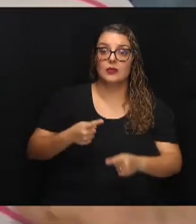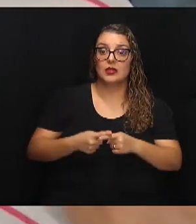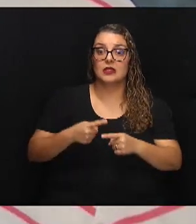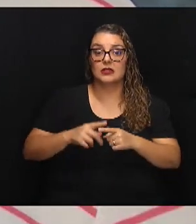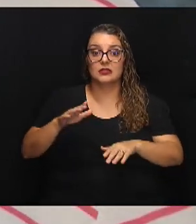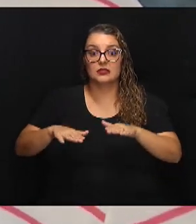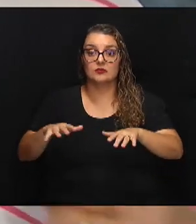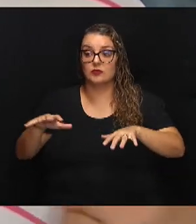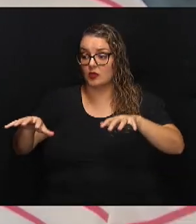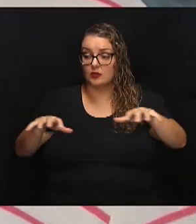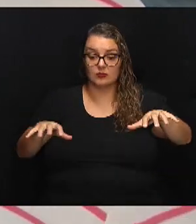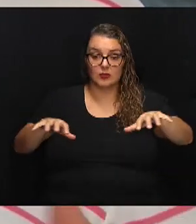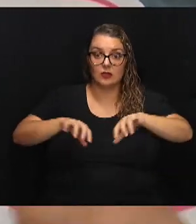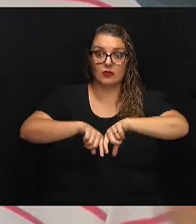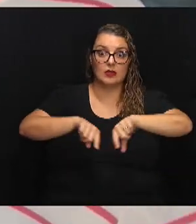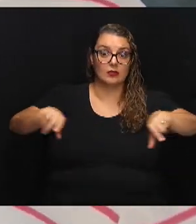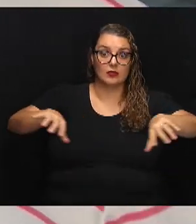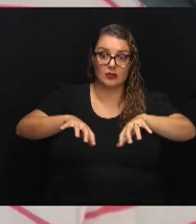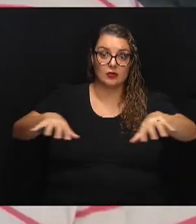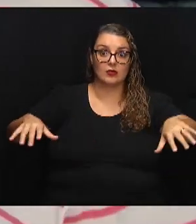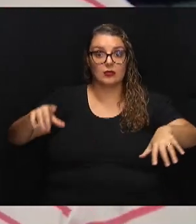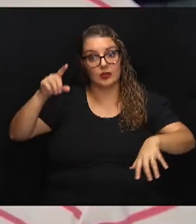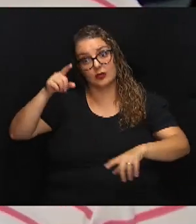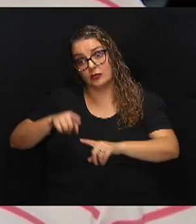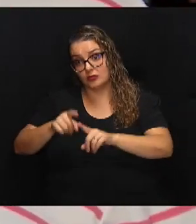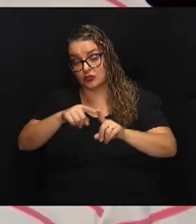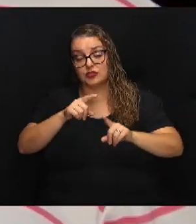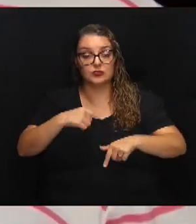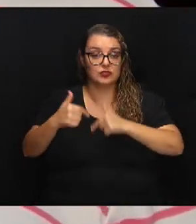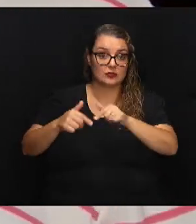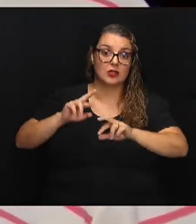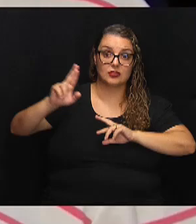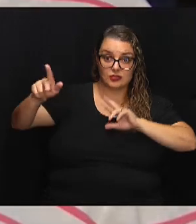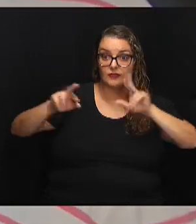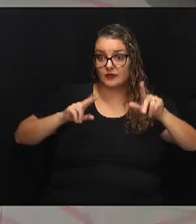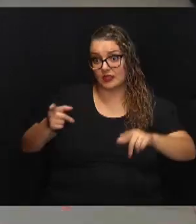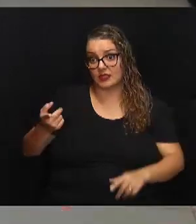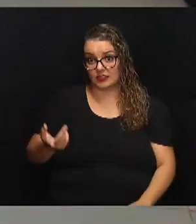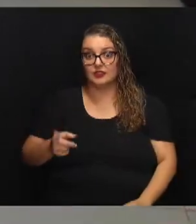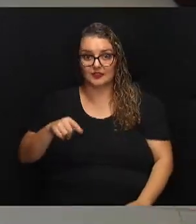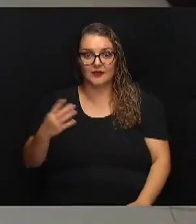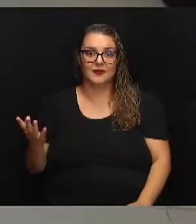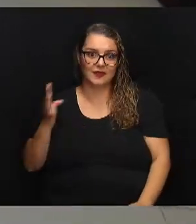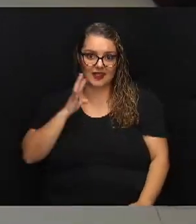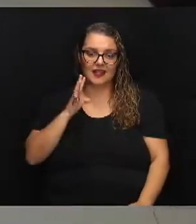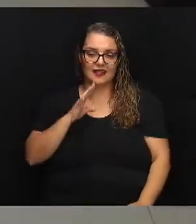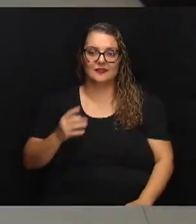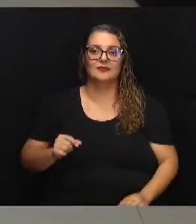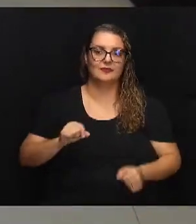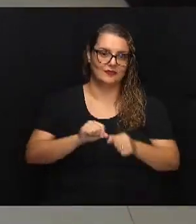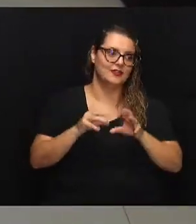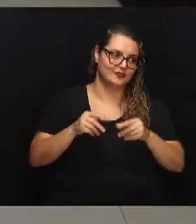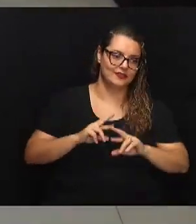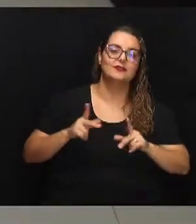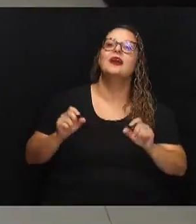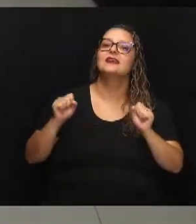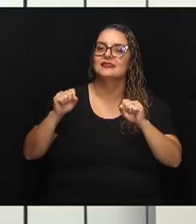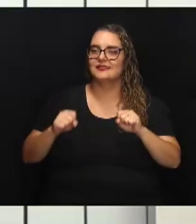os setores não se conversam por causa do tipo de trabalho que realiza. Então é muito interessante. Faz toda a diferença? Faz.